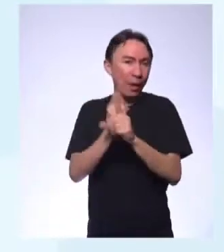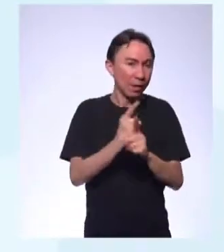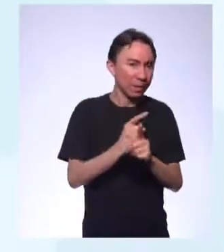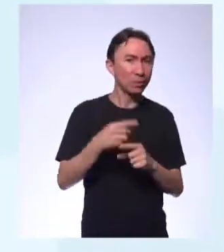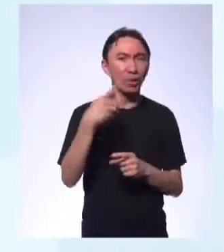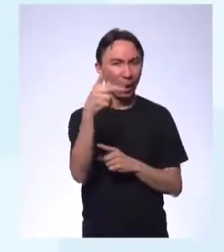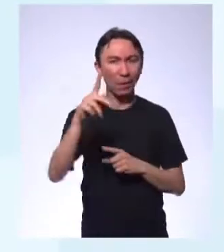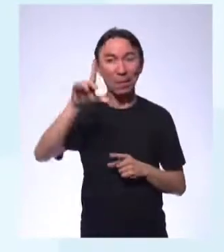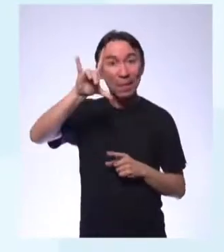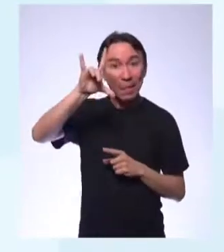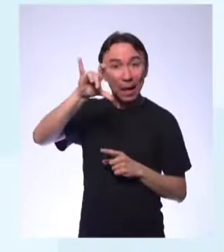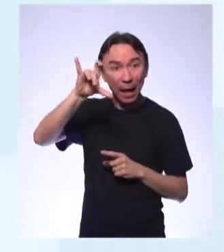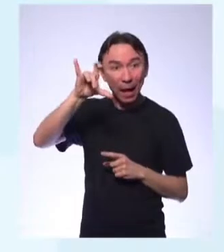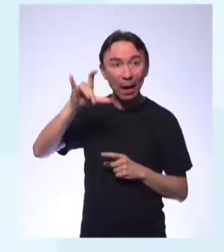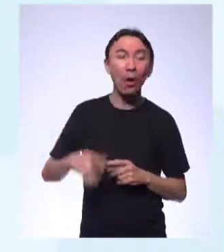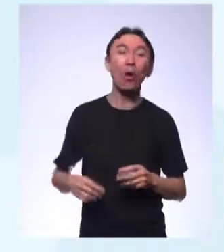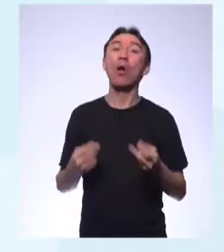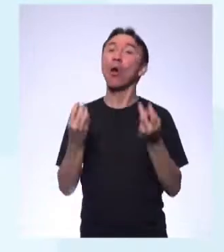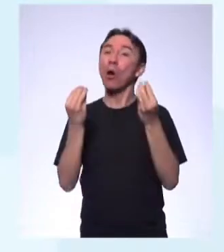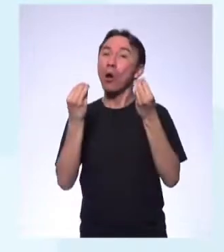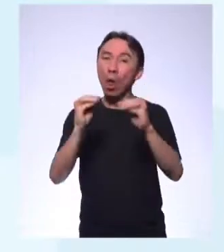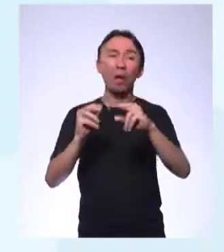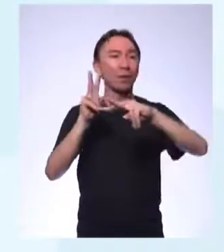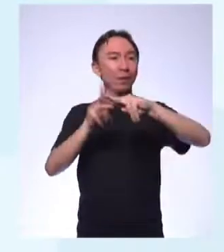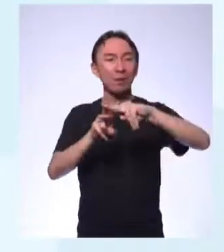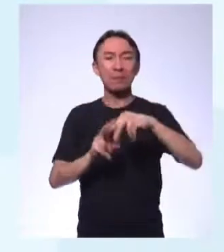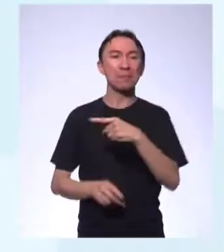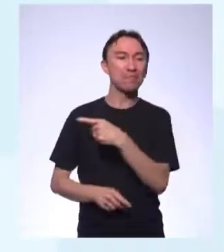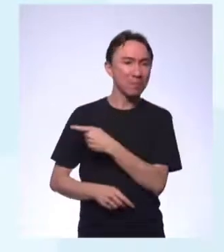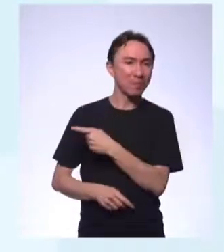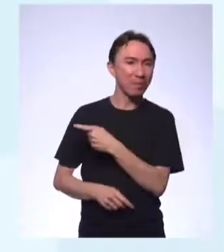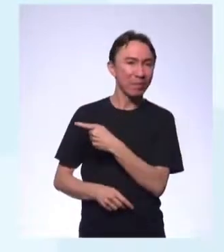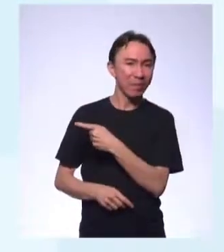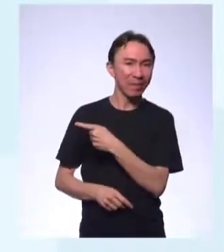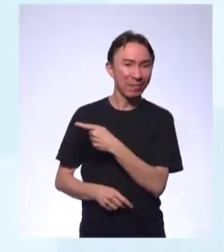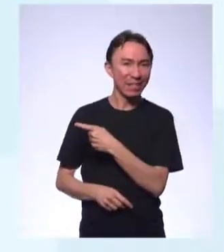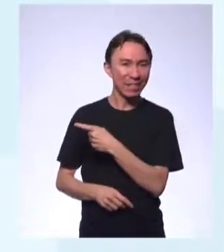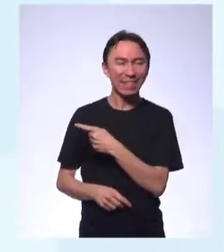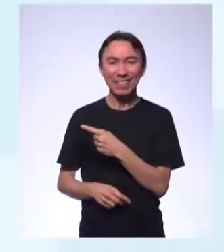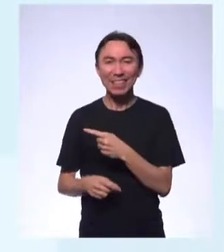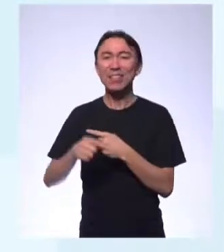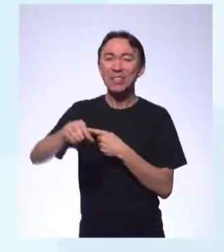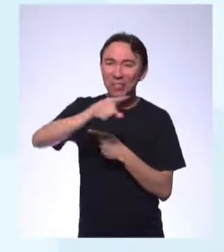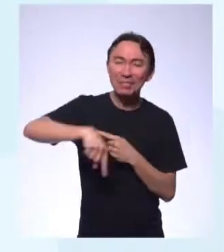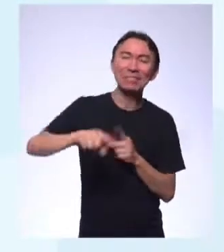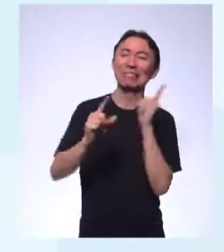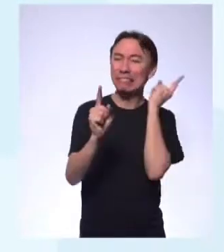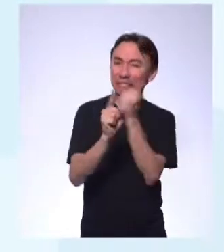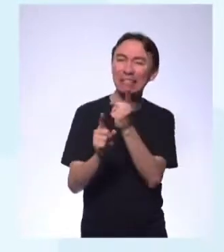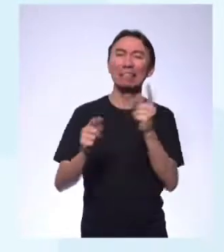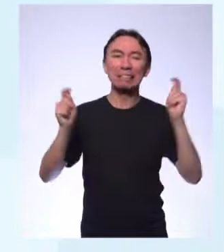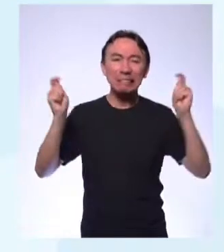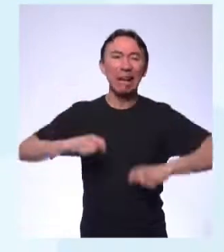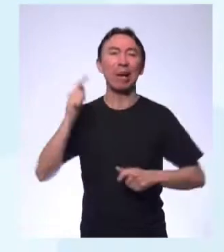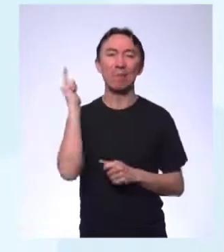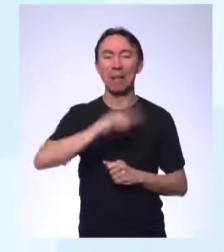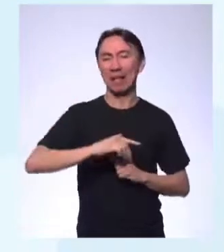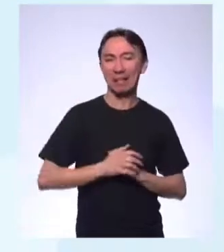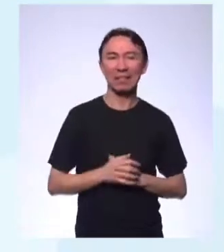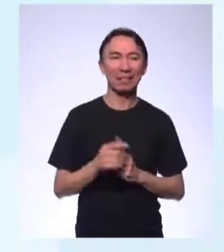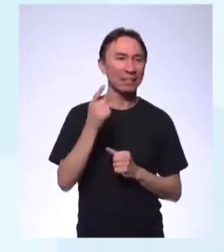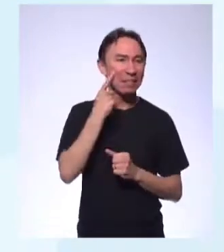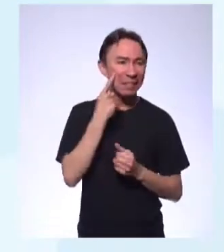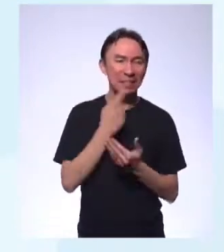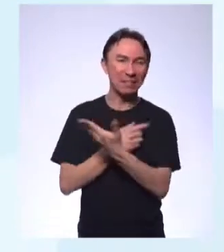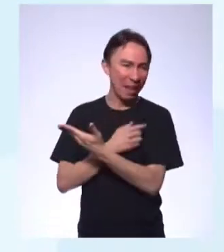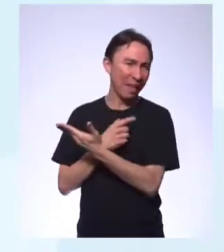Instagram de vocês e coloca a tag no comentário, porque aí eu, na própria publicação, que a gente consegue achar. Leitura, Eu no Centro de Mídias e